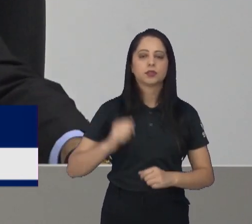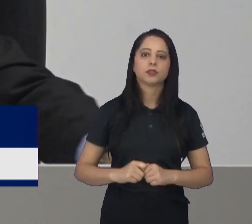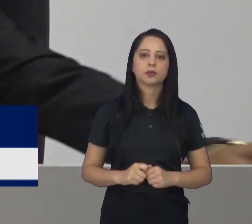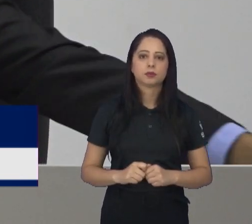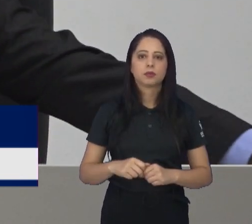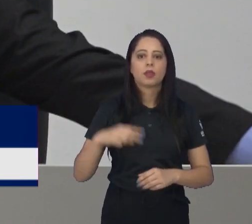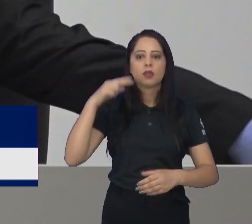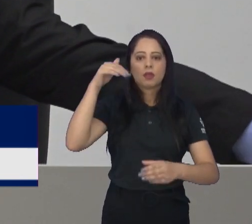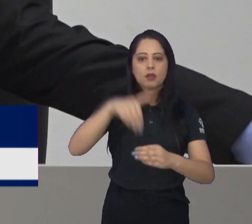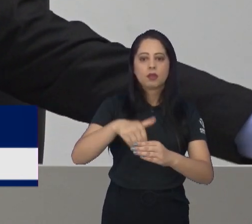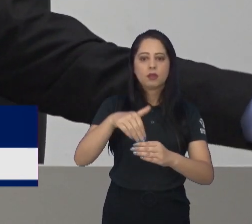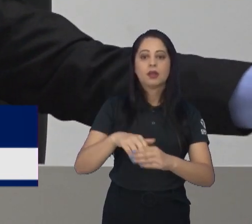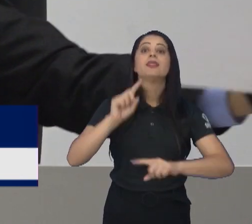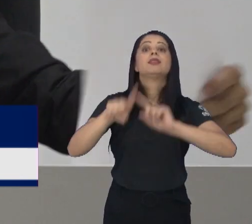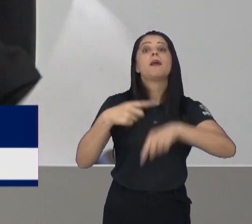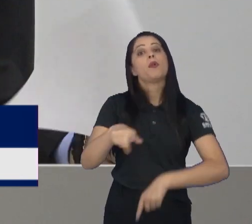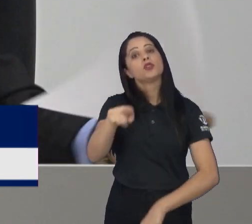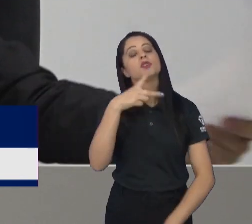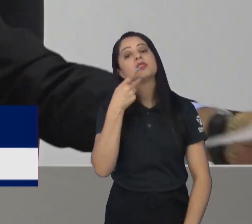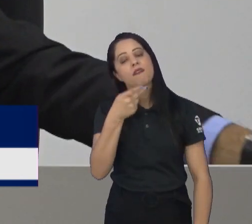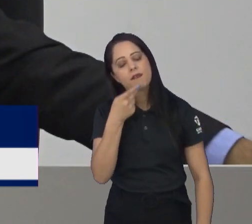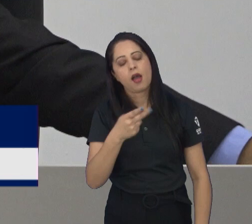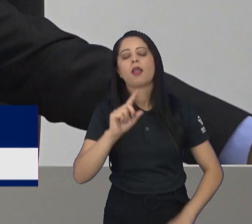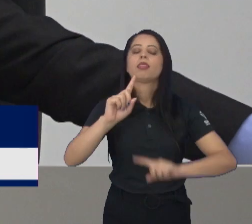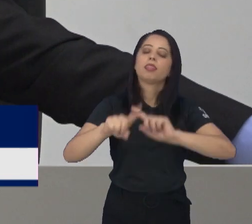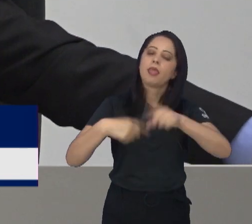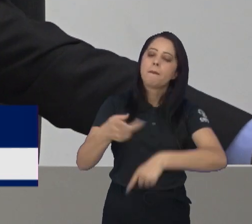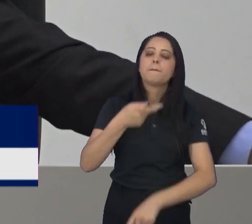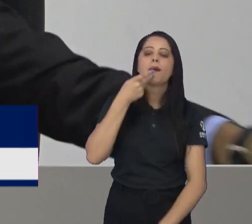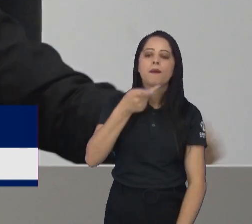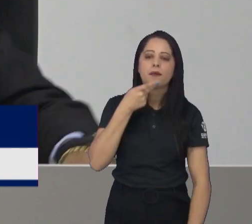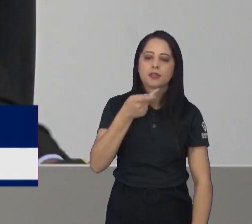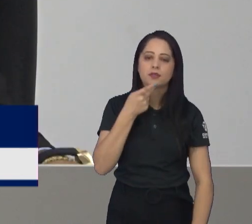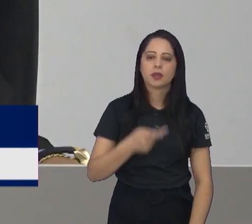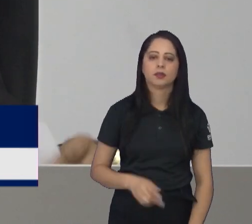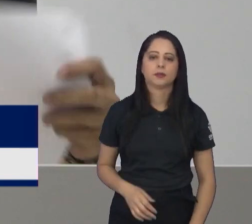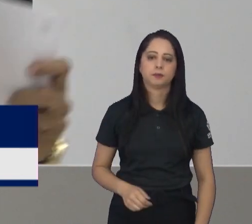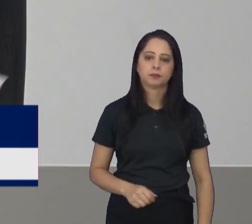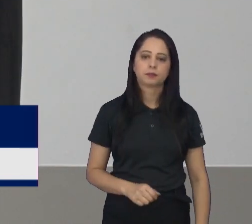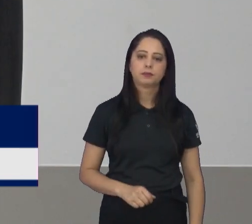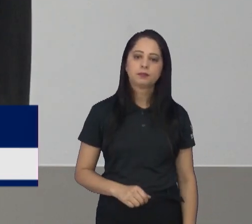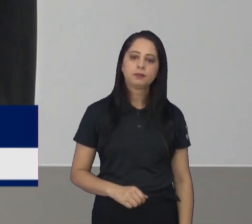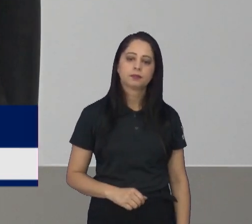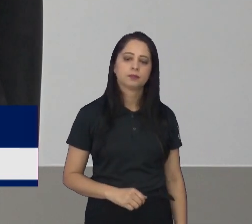votação, depois a Vossa Excelência pode falar a votação.